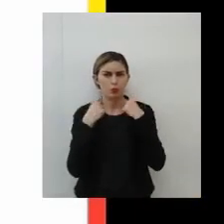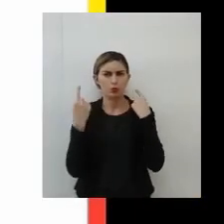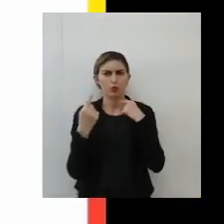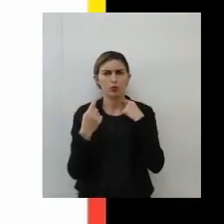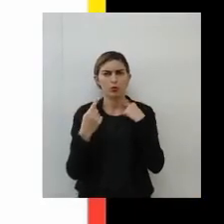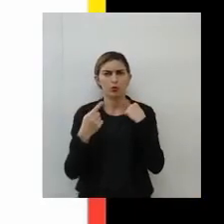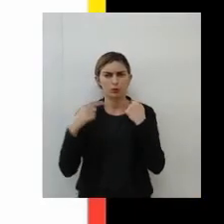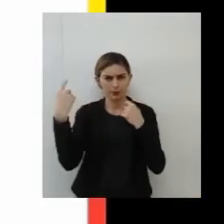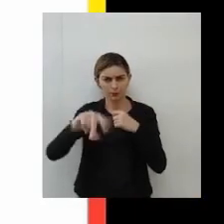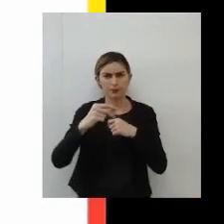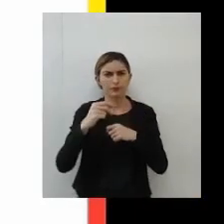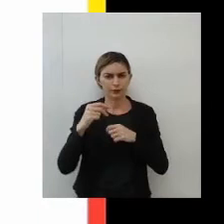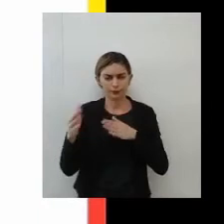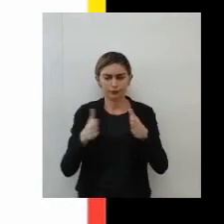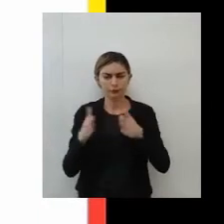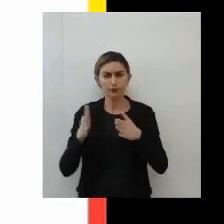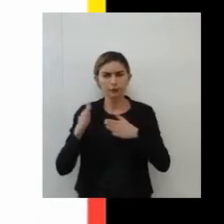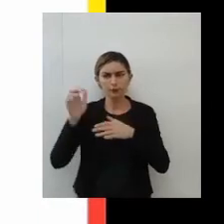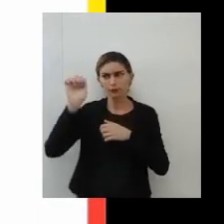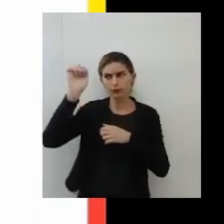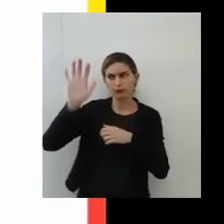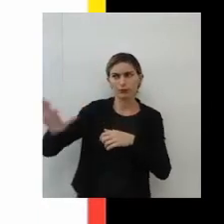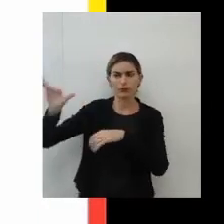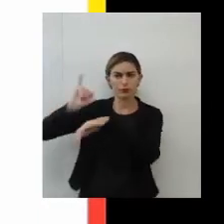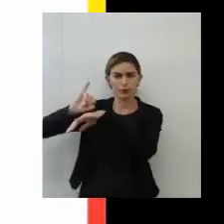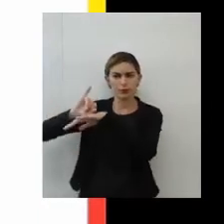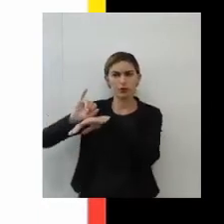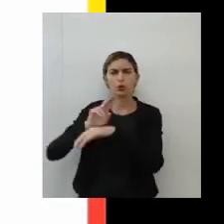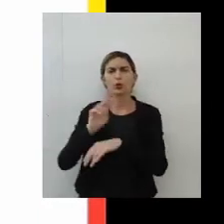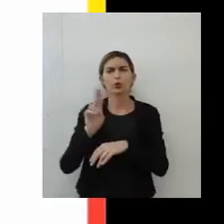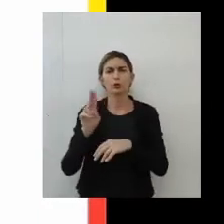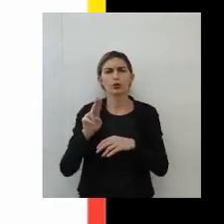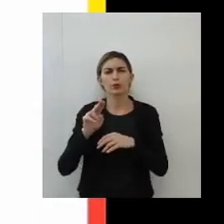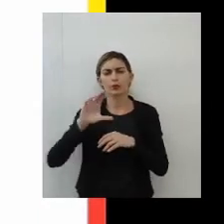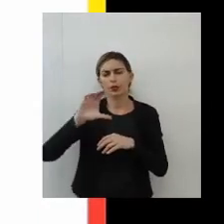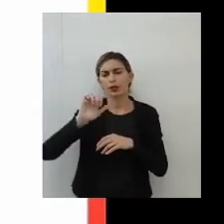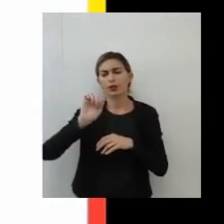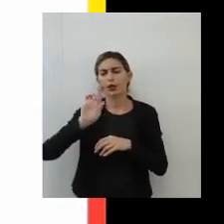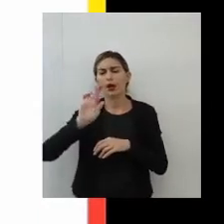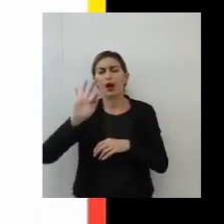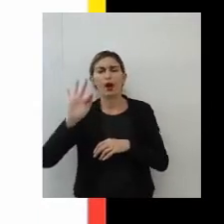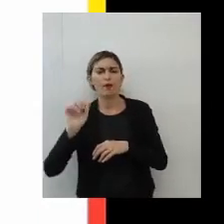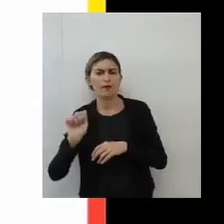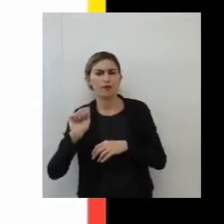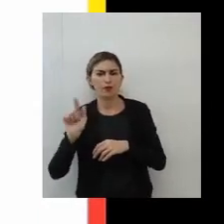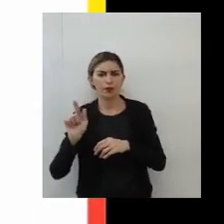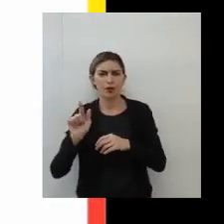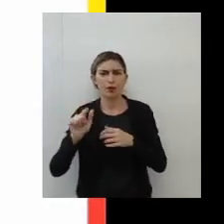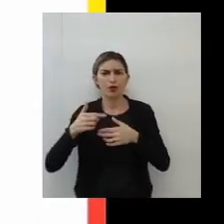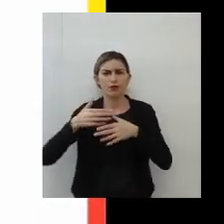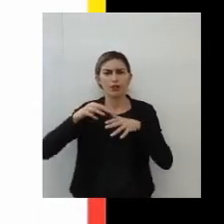na praga do período da Ásia Central foi a região chamada Kaffa, que fica na